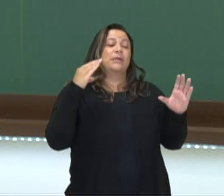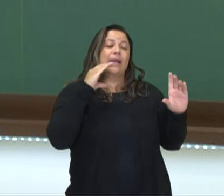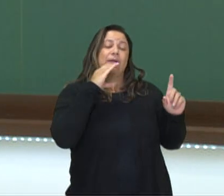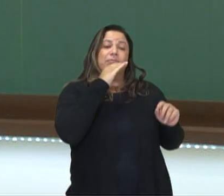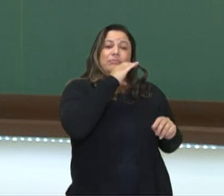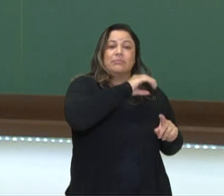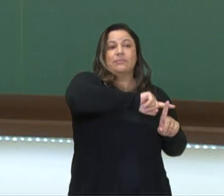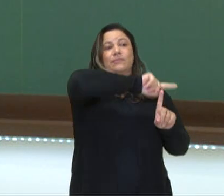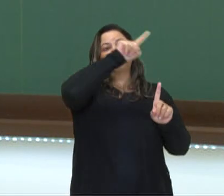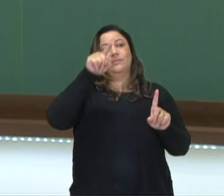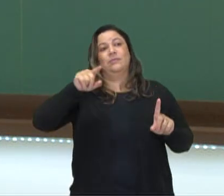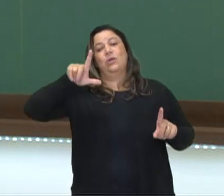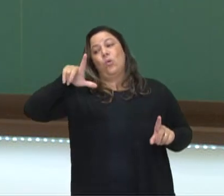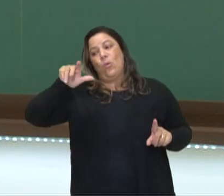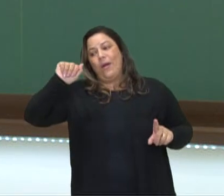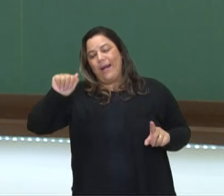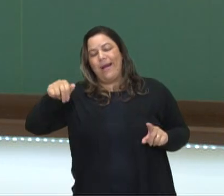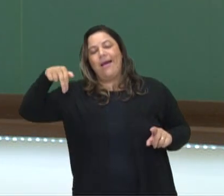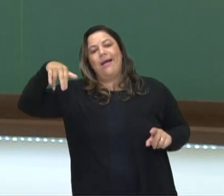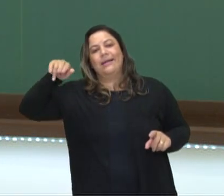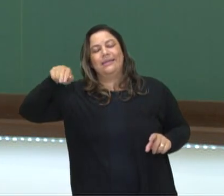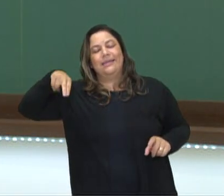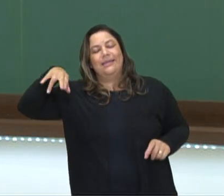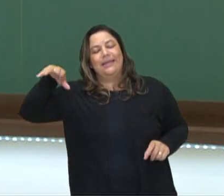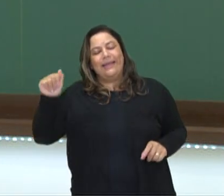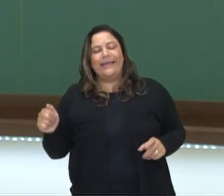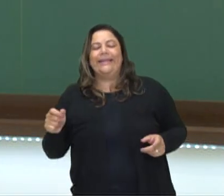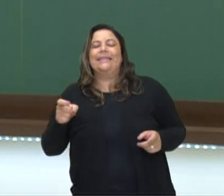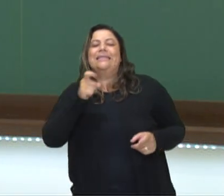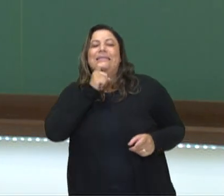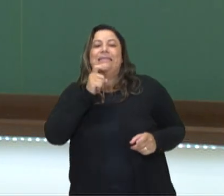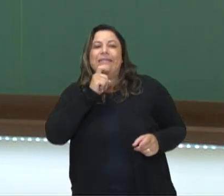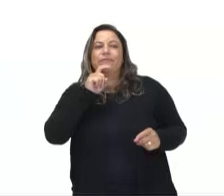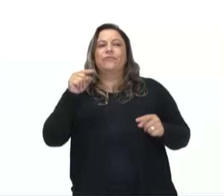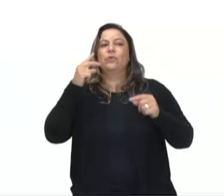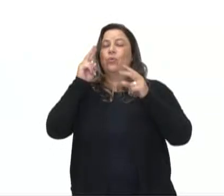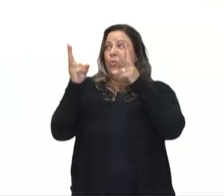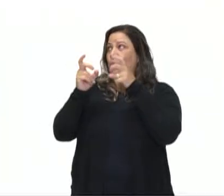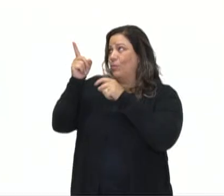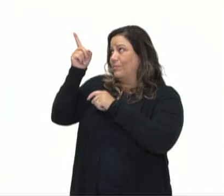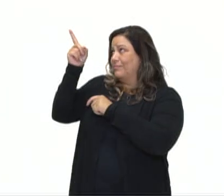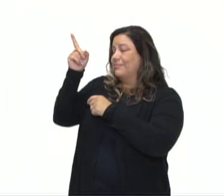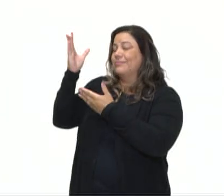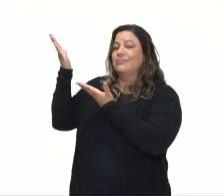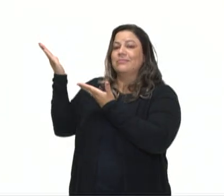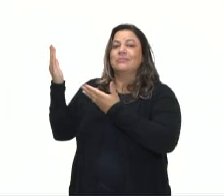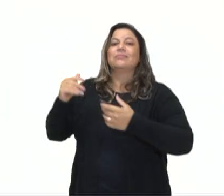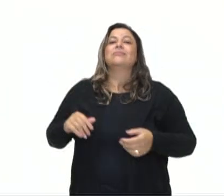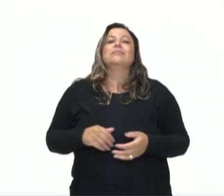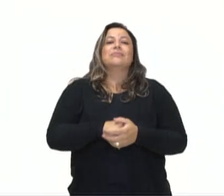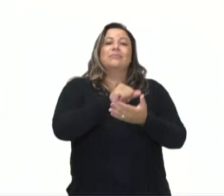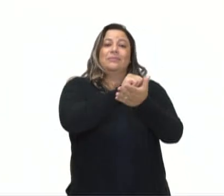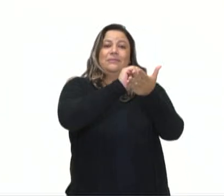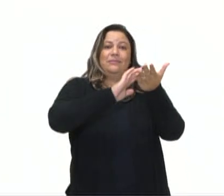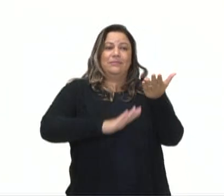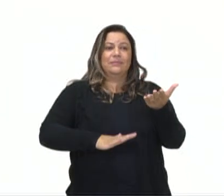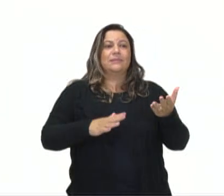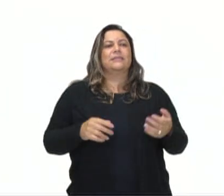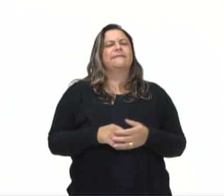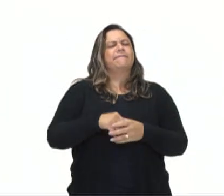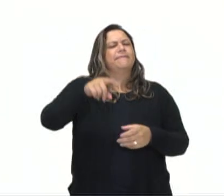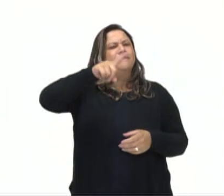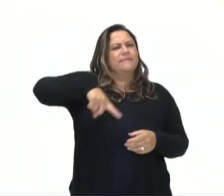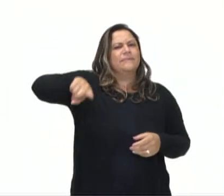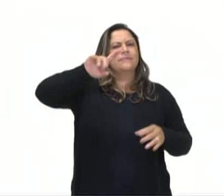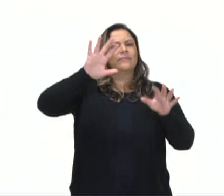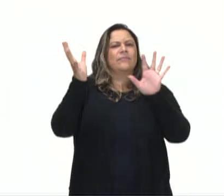no resfriamento das águas do Oceano Pacífico. E agora olha o que aparece na tela para você, ó, nossa atividade. Os fenômenos